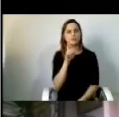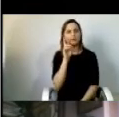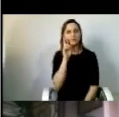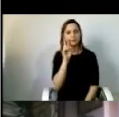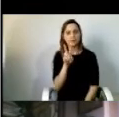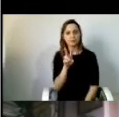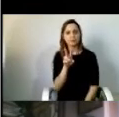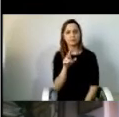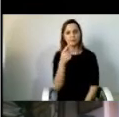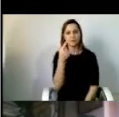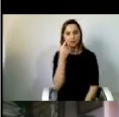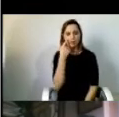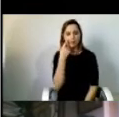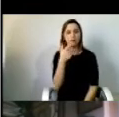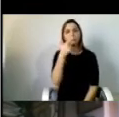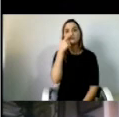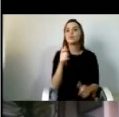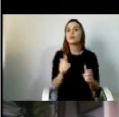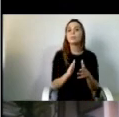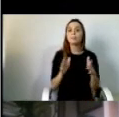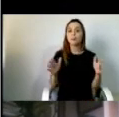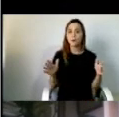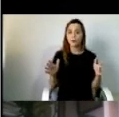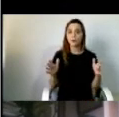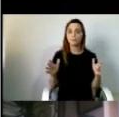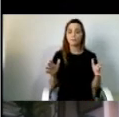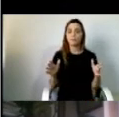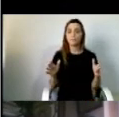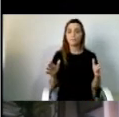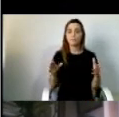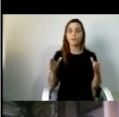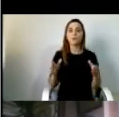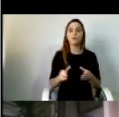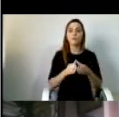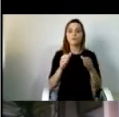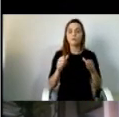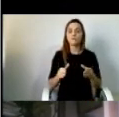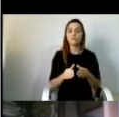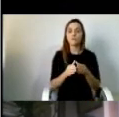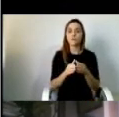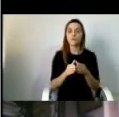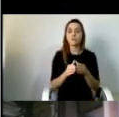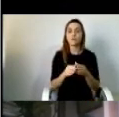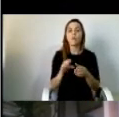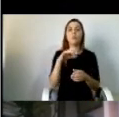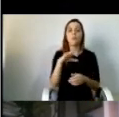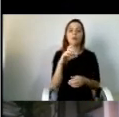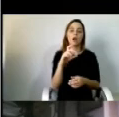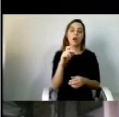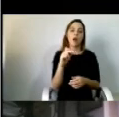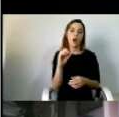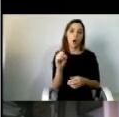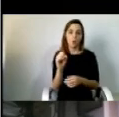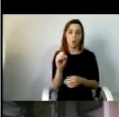na maior parte dos casos, convivem no CAL, na instituição.